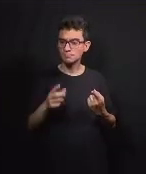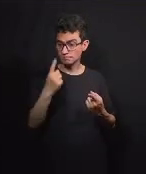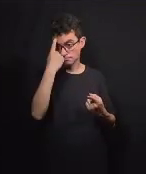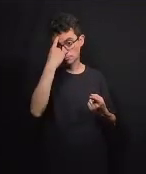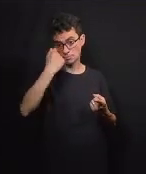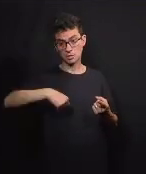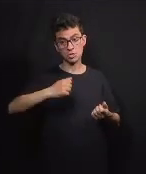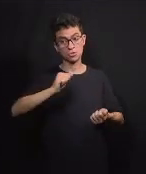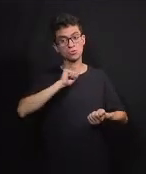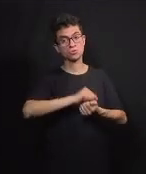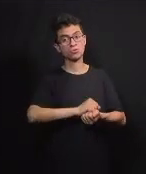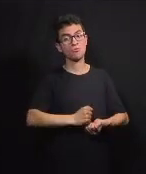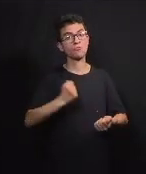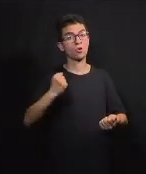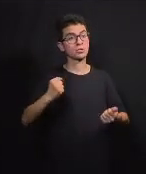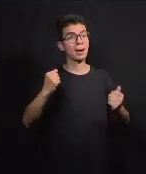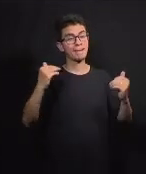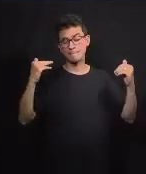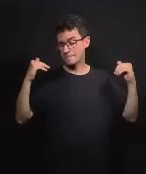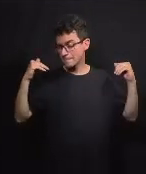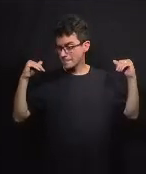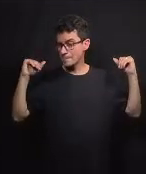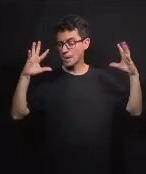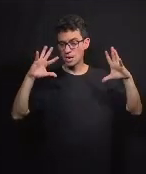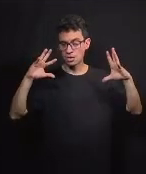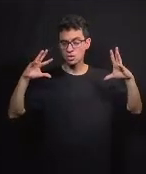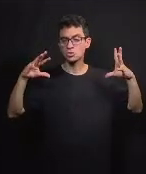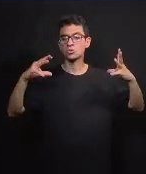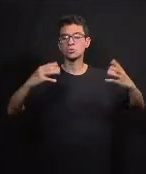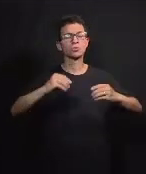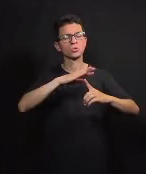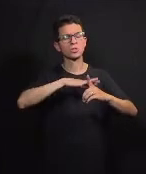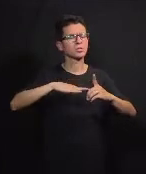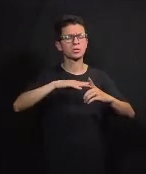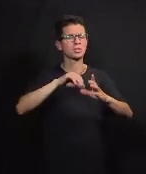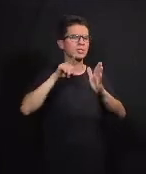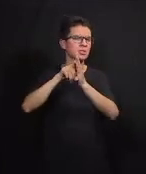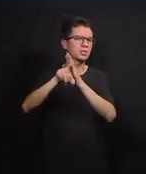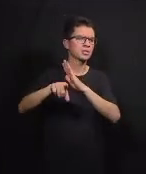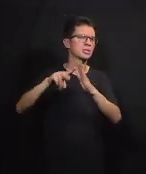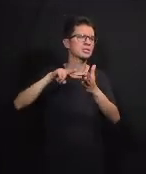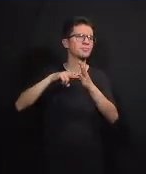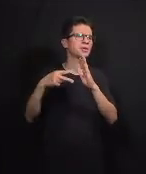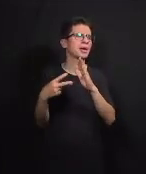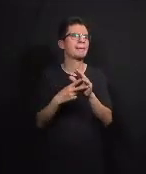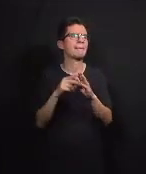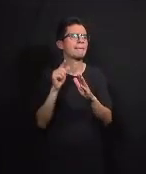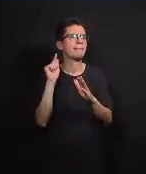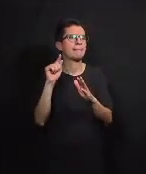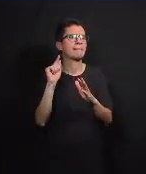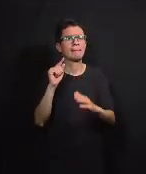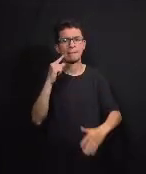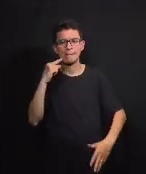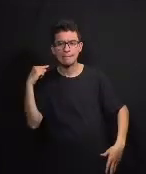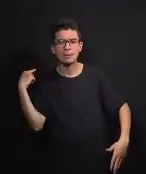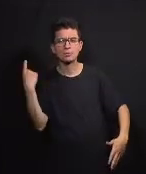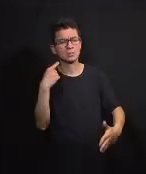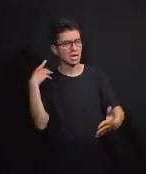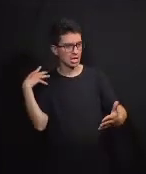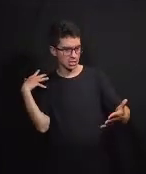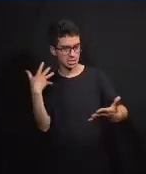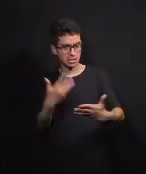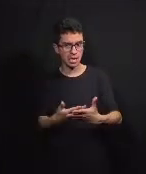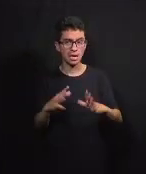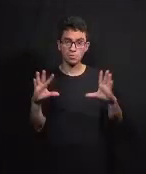força junto a setores importantes da população. O que é que houve para que nós chegássemos a essa